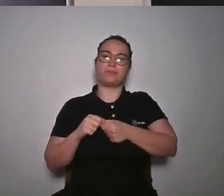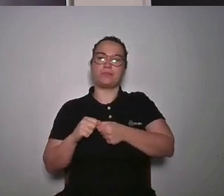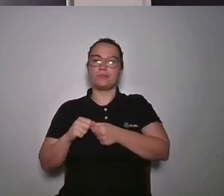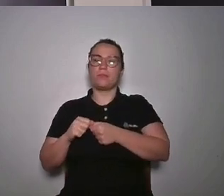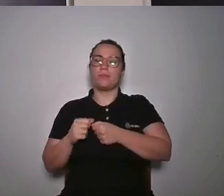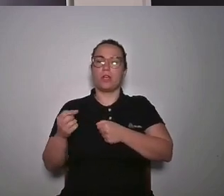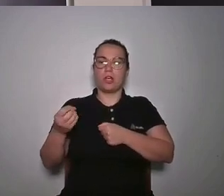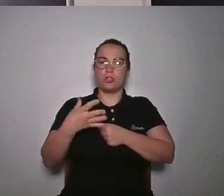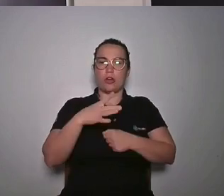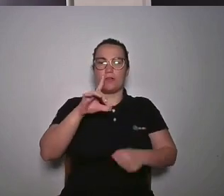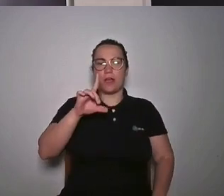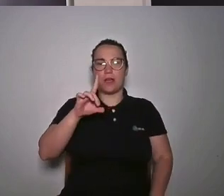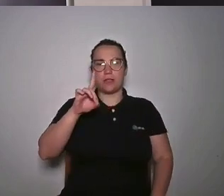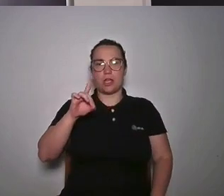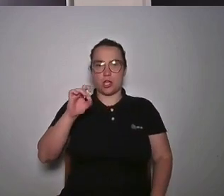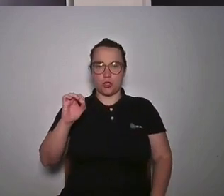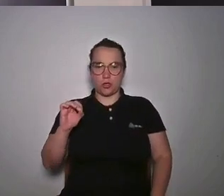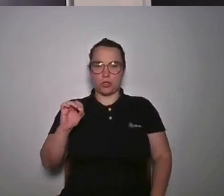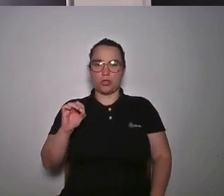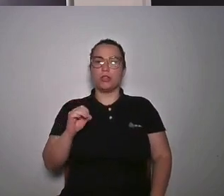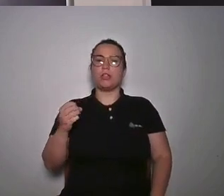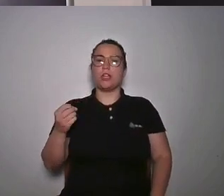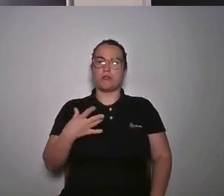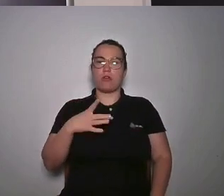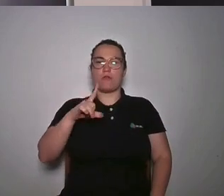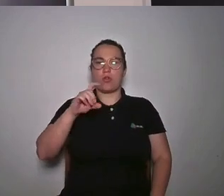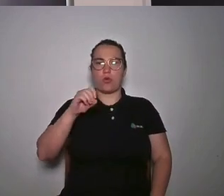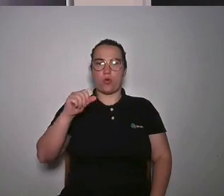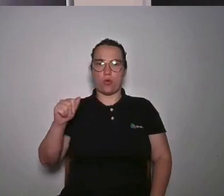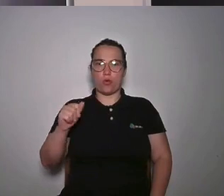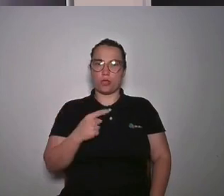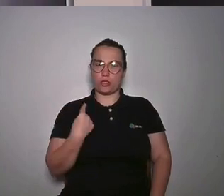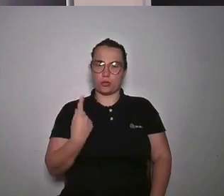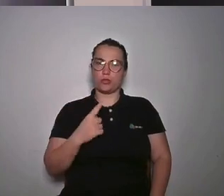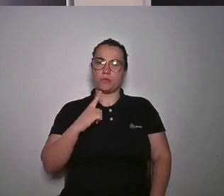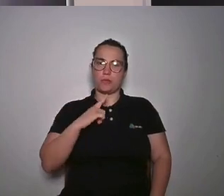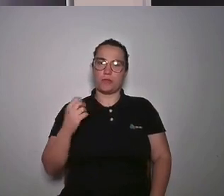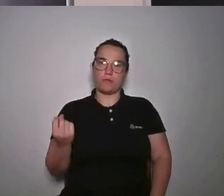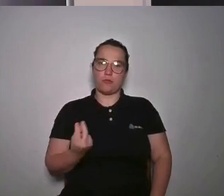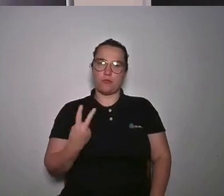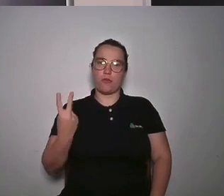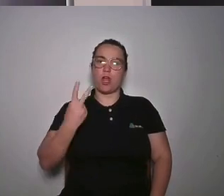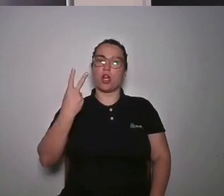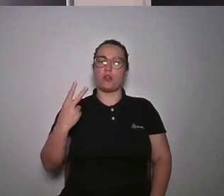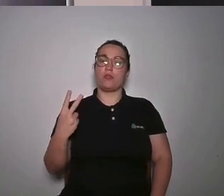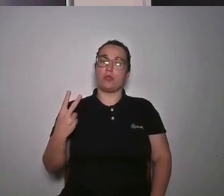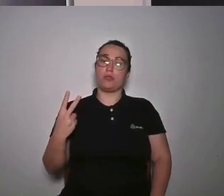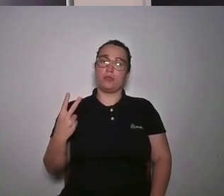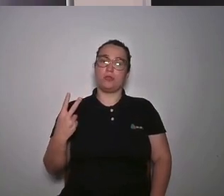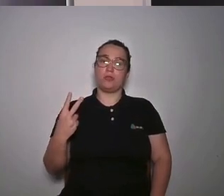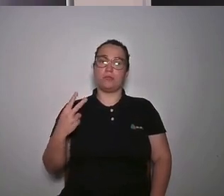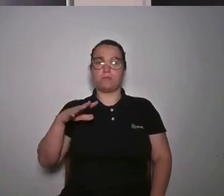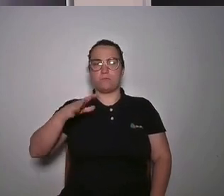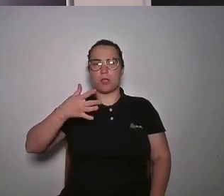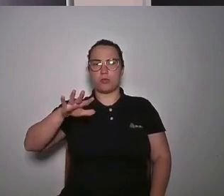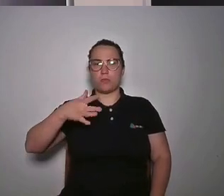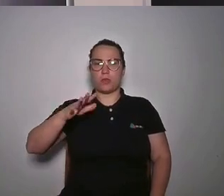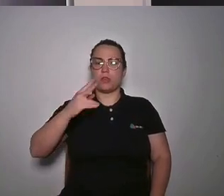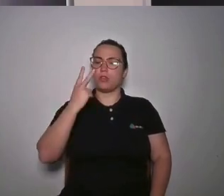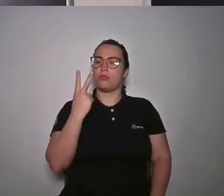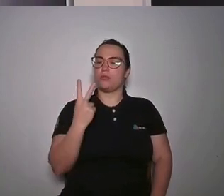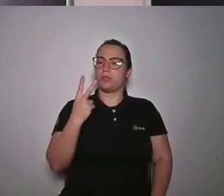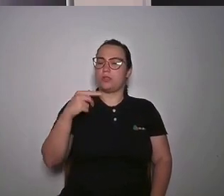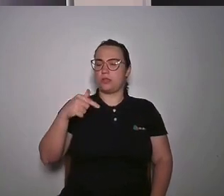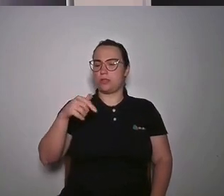nova LDO e nova LOA, que o ano que vem a gente vai ter um valor mais expressivo, mais ou menos